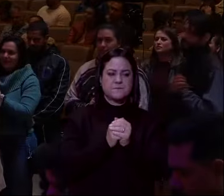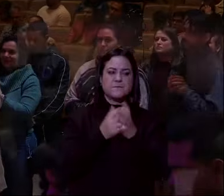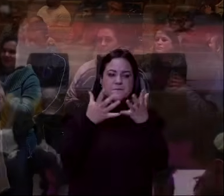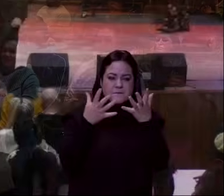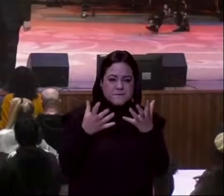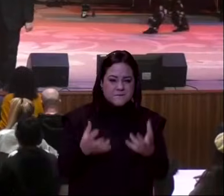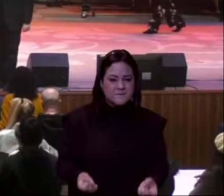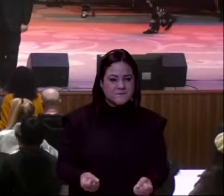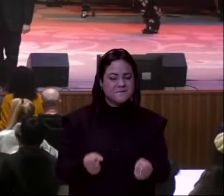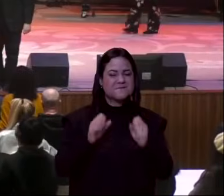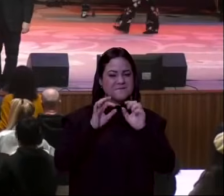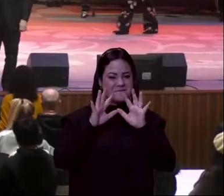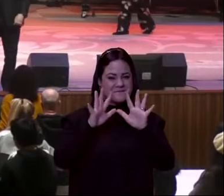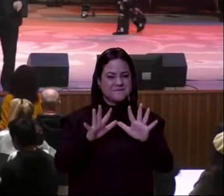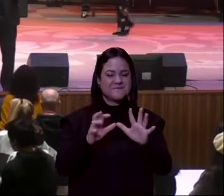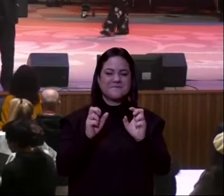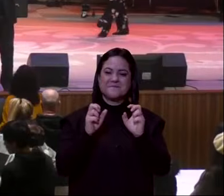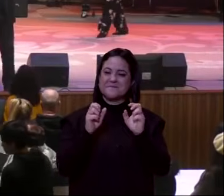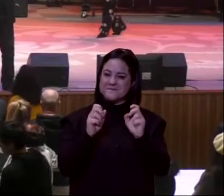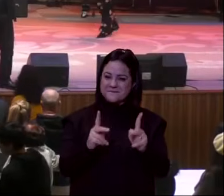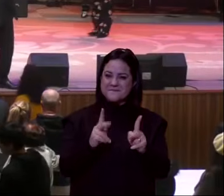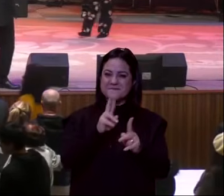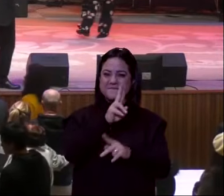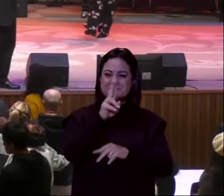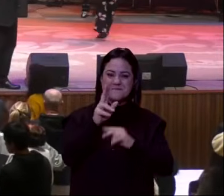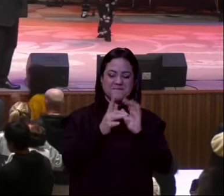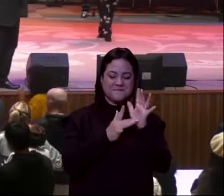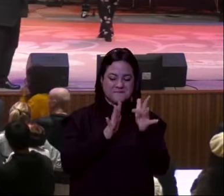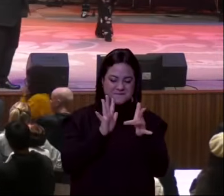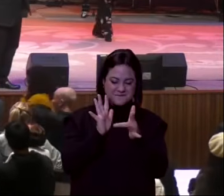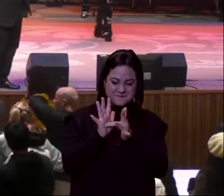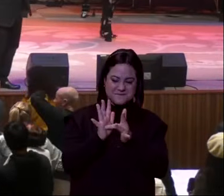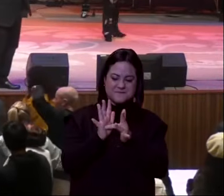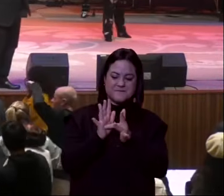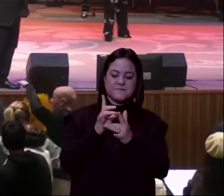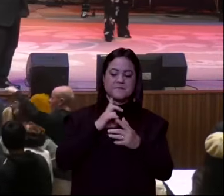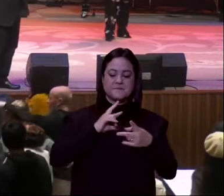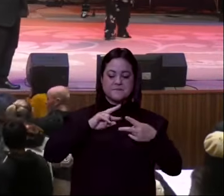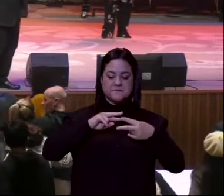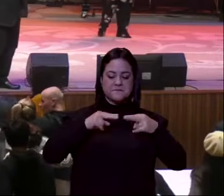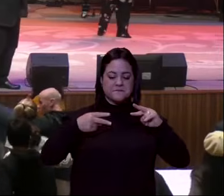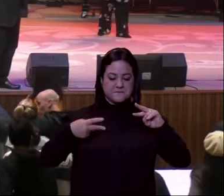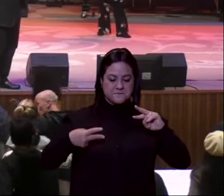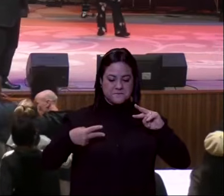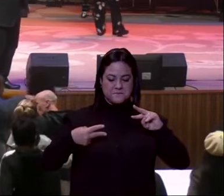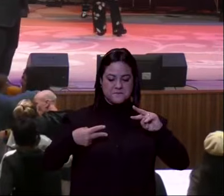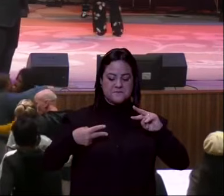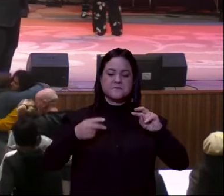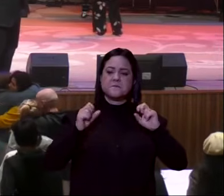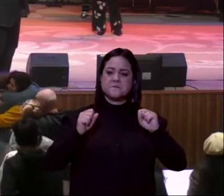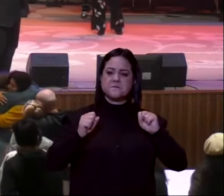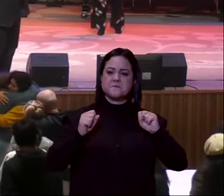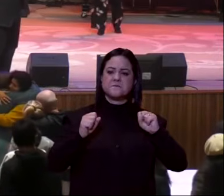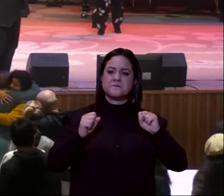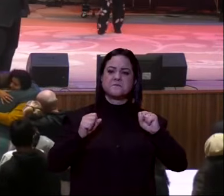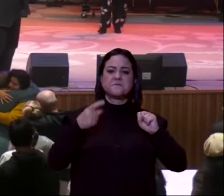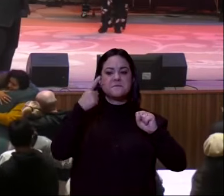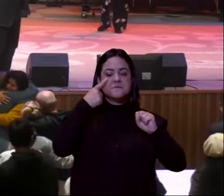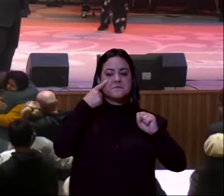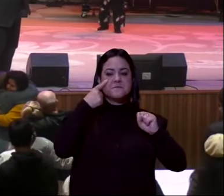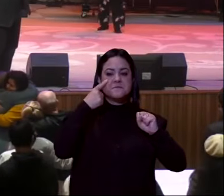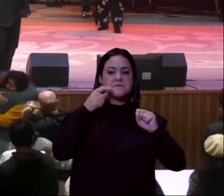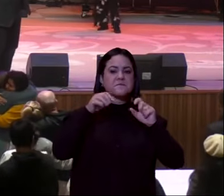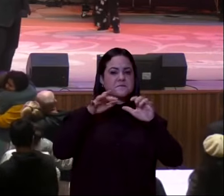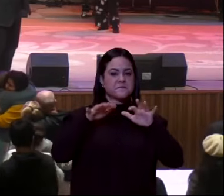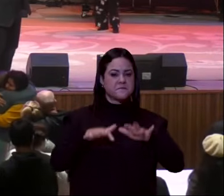posse dessa bênção, tá bom? Em nome de Jesus. Tem um link que está aparecendo ali. Entra nesse link ali, preenche